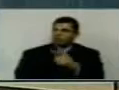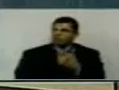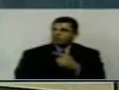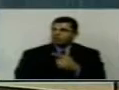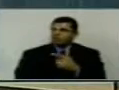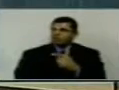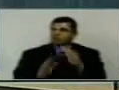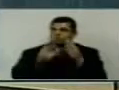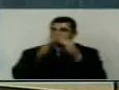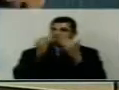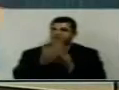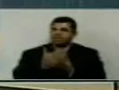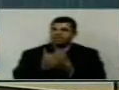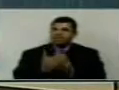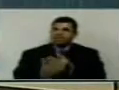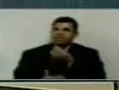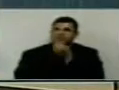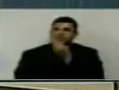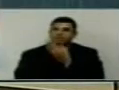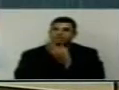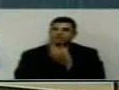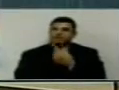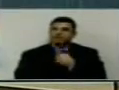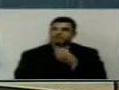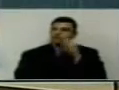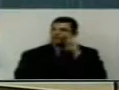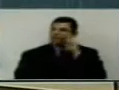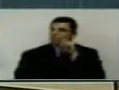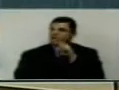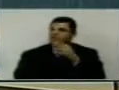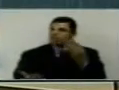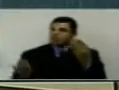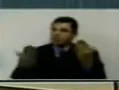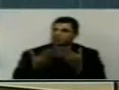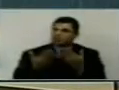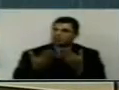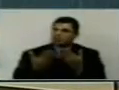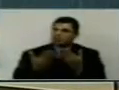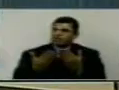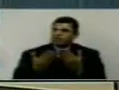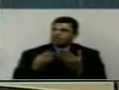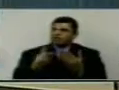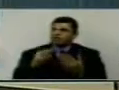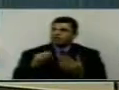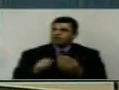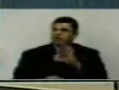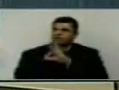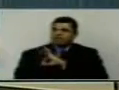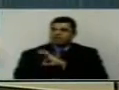escola. E quando eu olho hoje, Humberto é delegado da Polícia Federal,